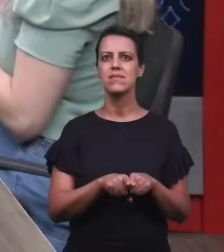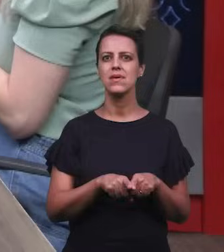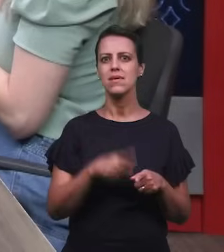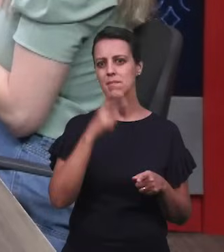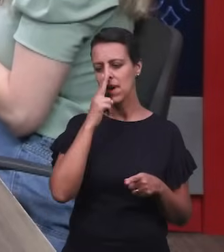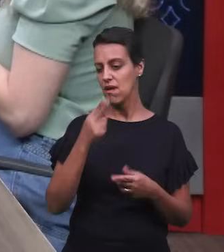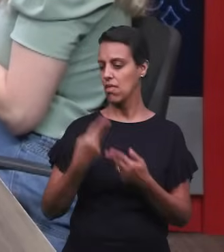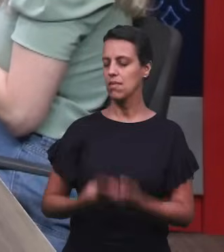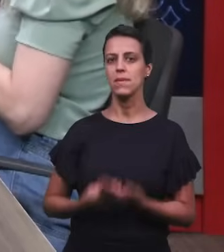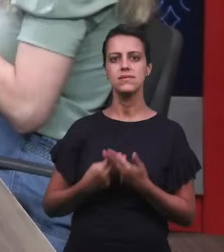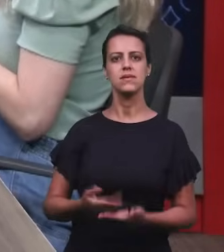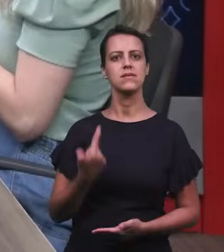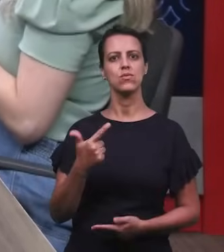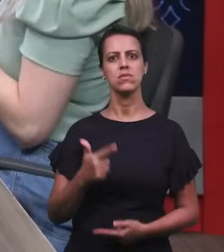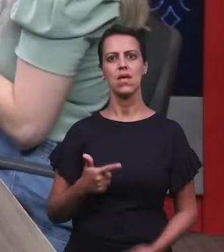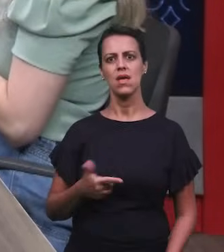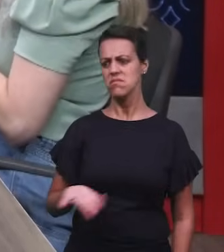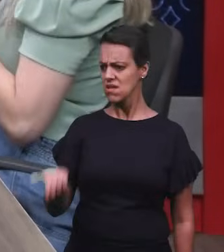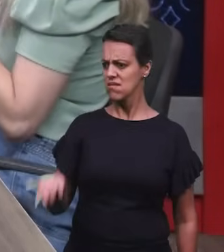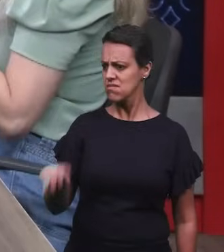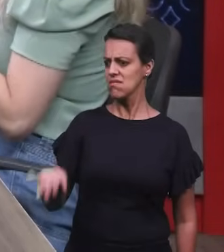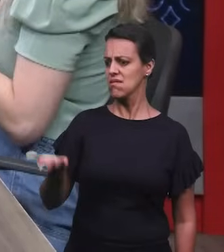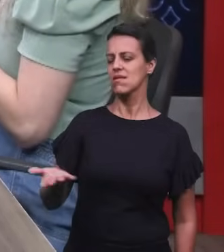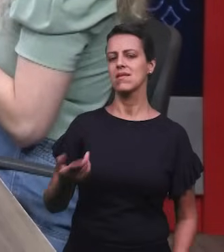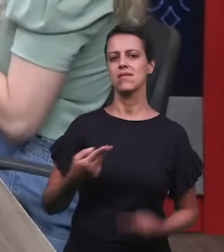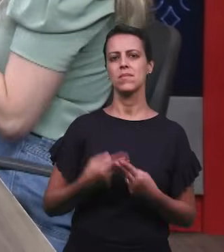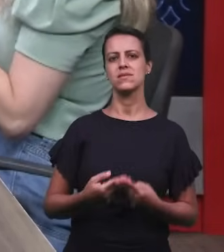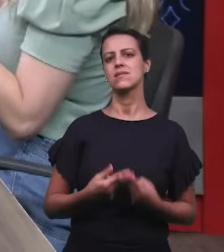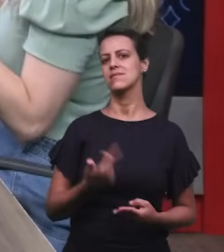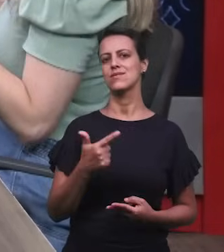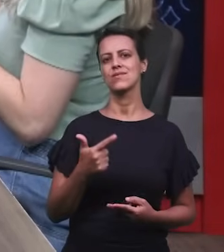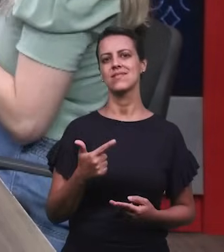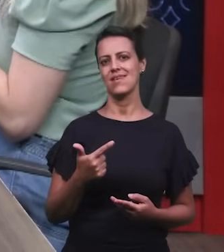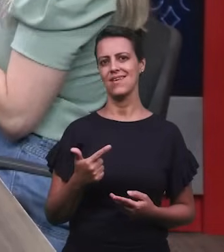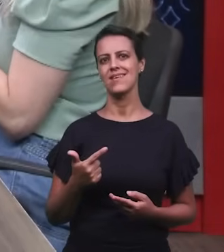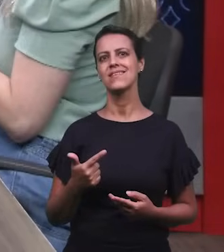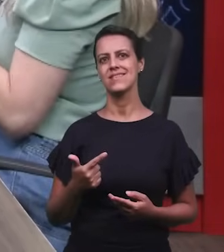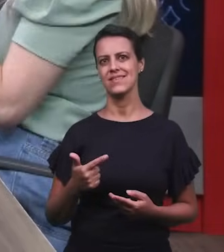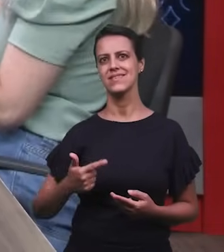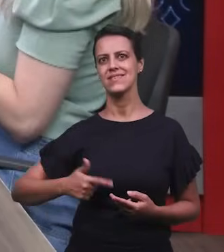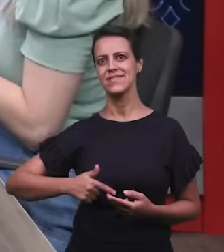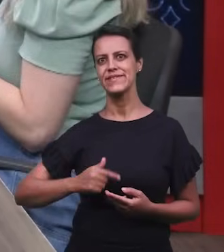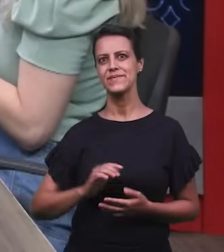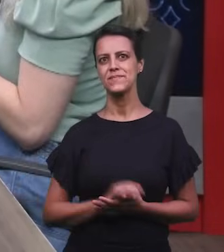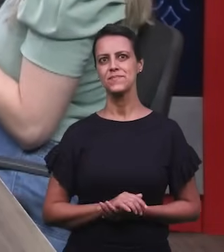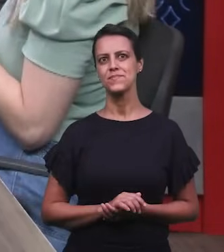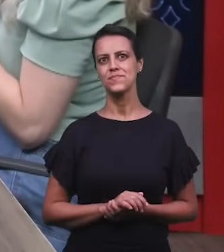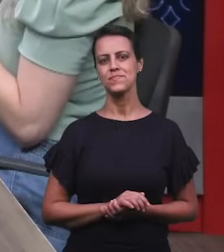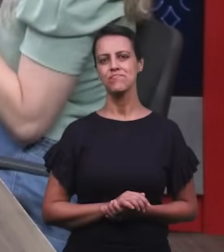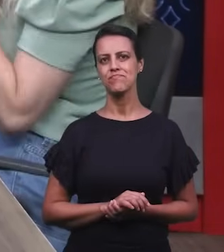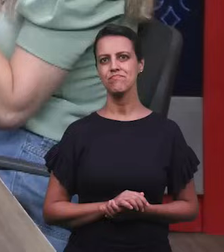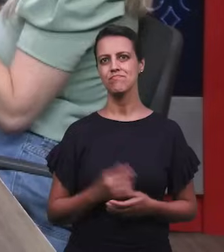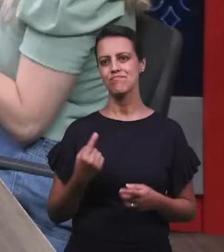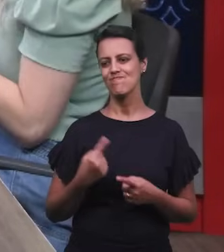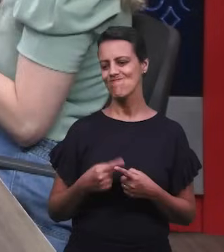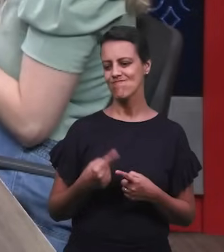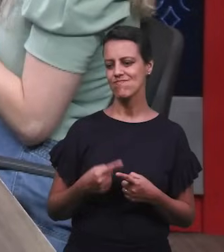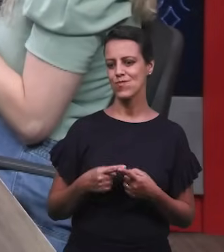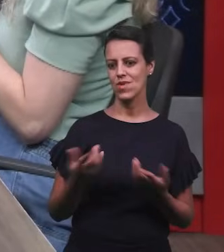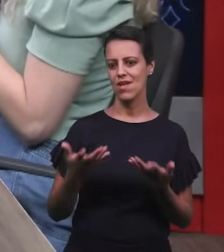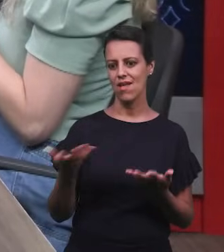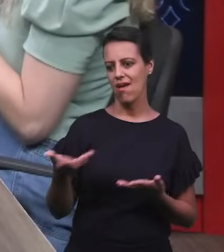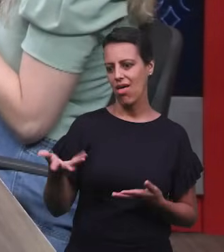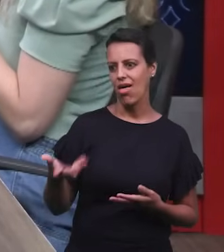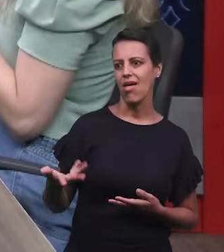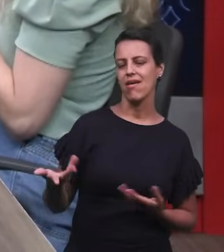tem um ritmo menor. Com quem precisa pensar mais, elaborar melhor antes de responder, né? Antes de entregar